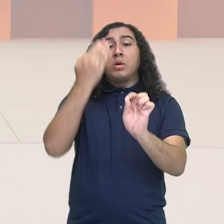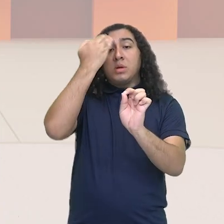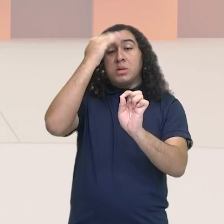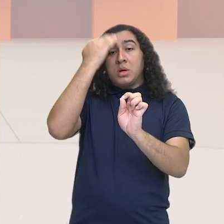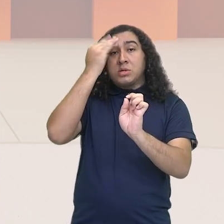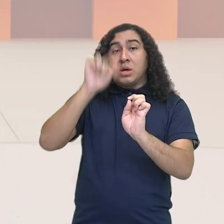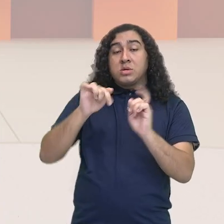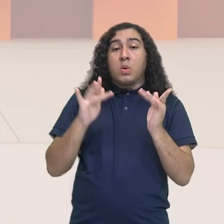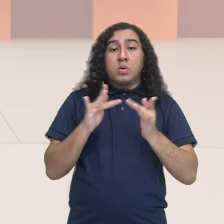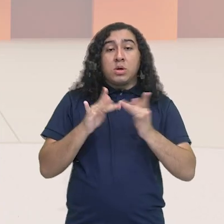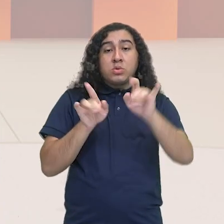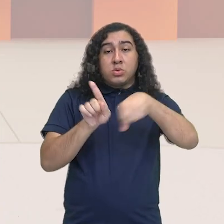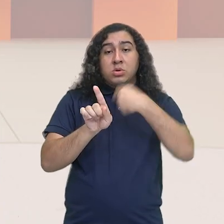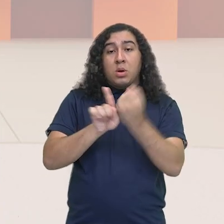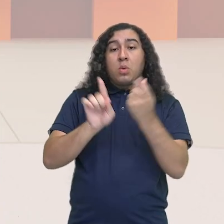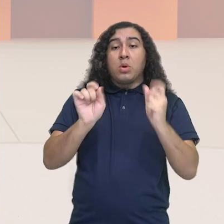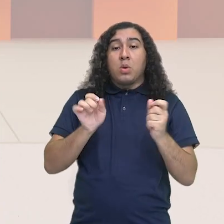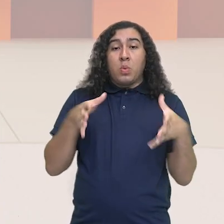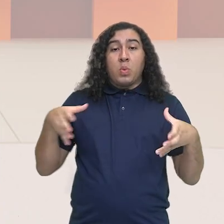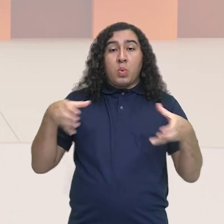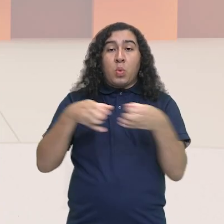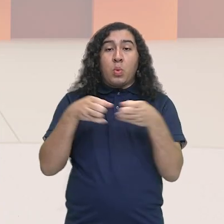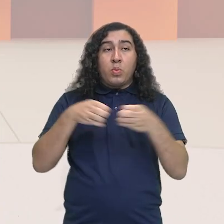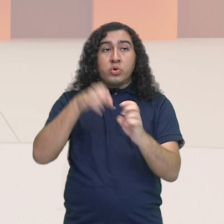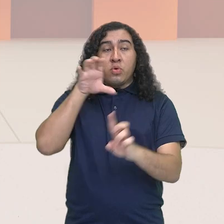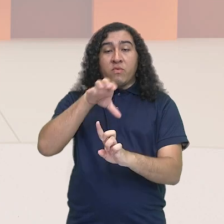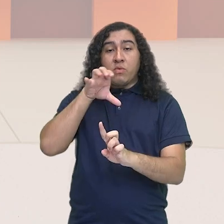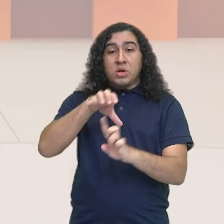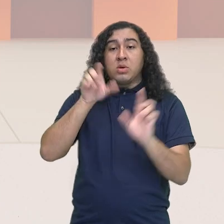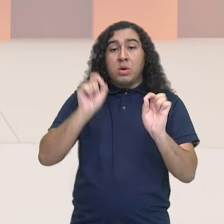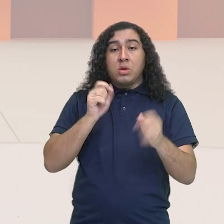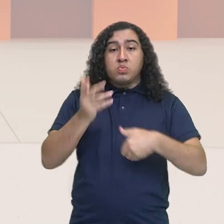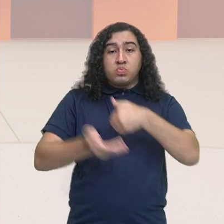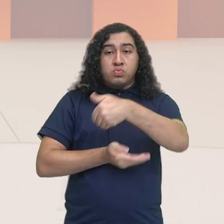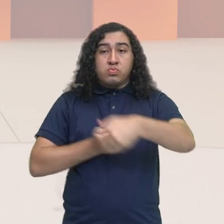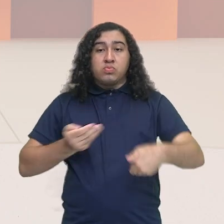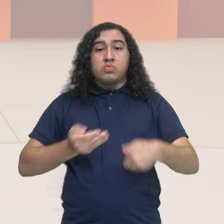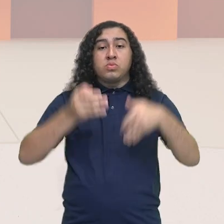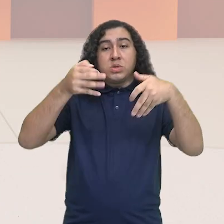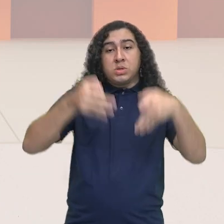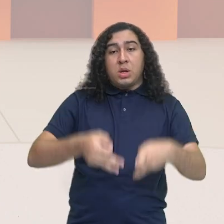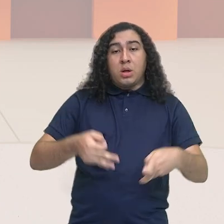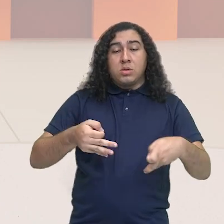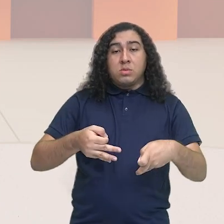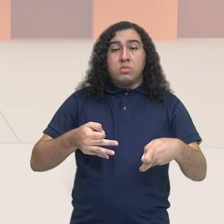por interação social o conjunto das influências recíprocas